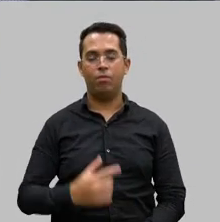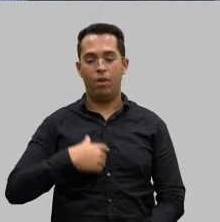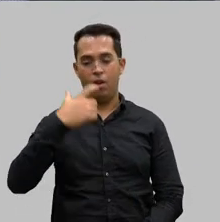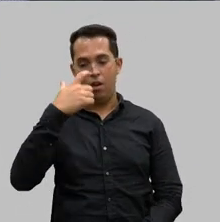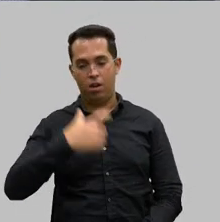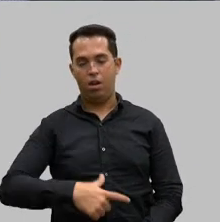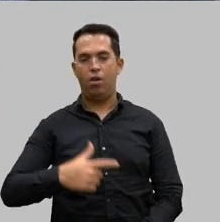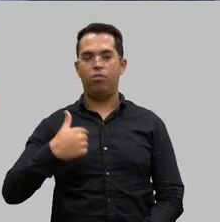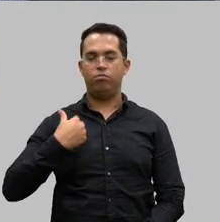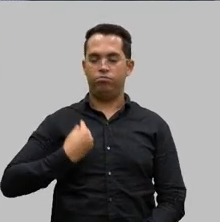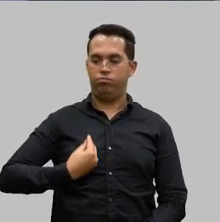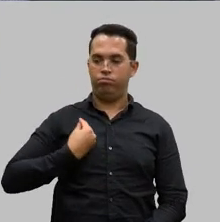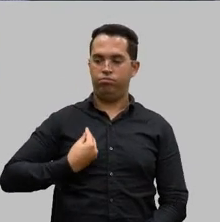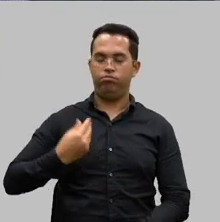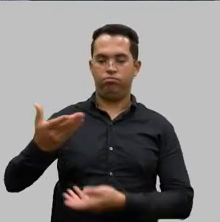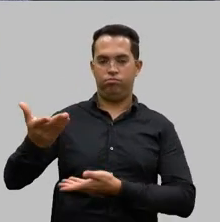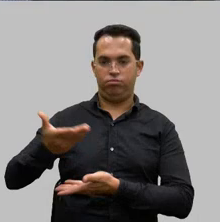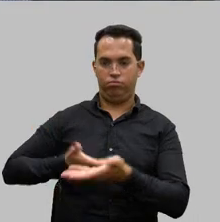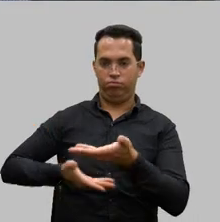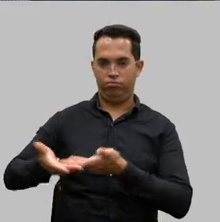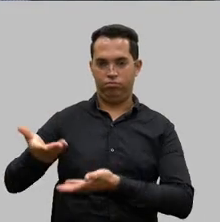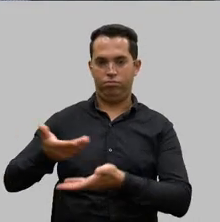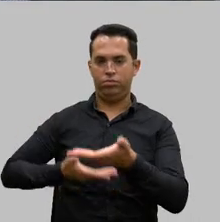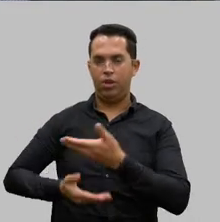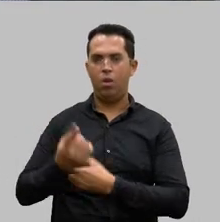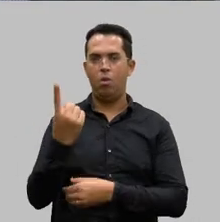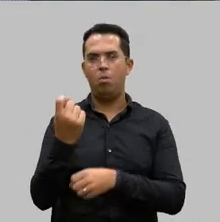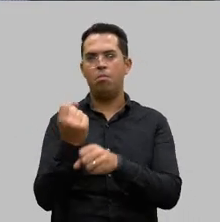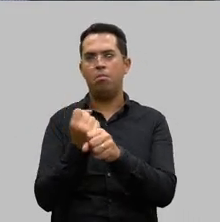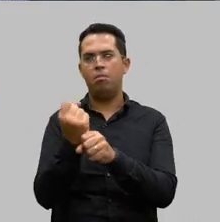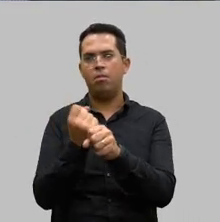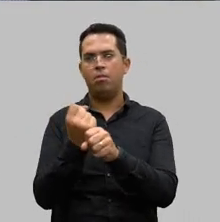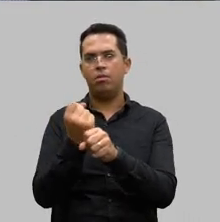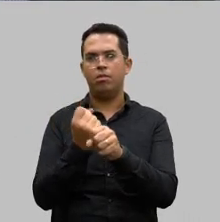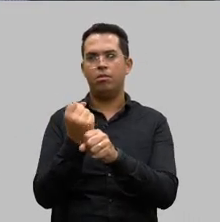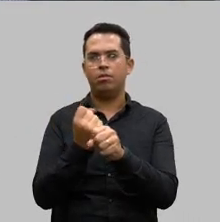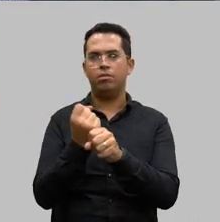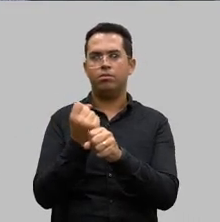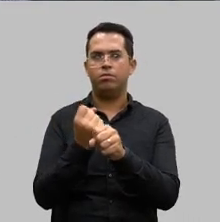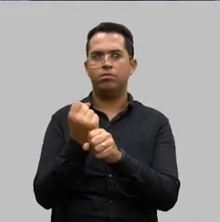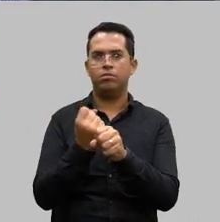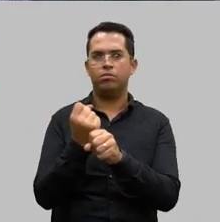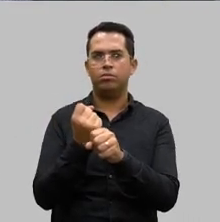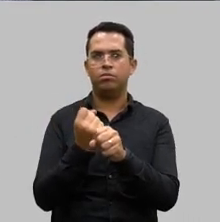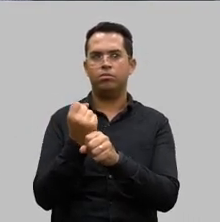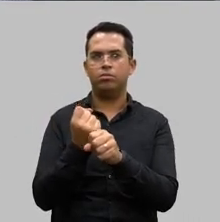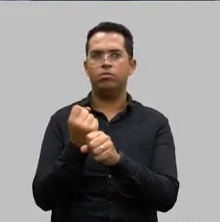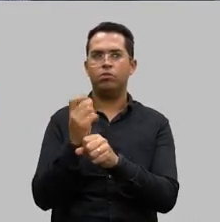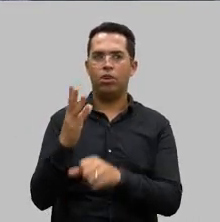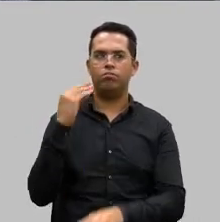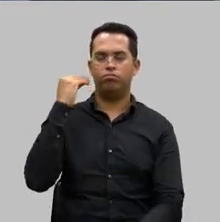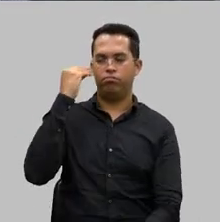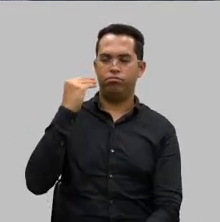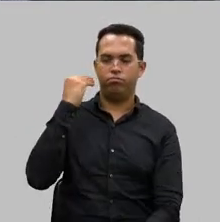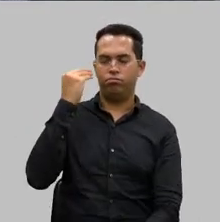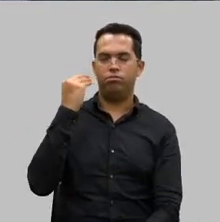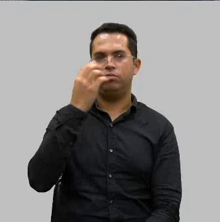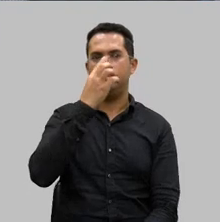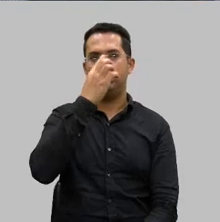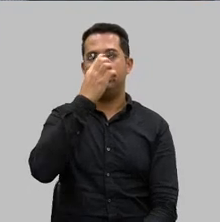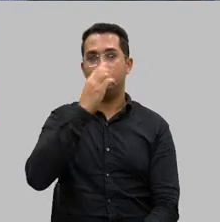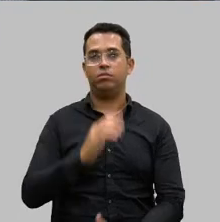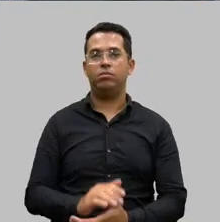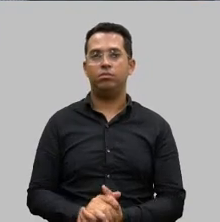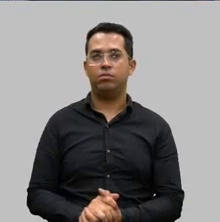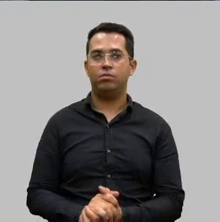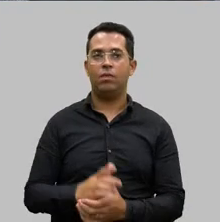meio como deputada a não tem um uma um ano que que é possível né que ainda tem essa banalidade um ano sim um ano não agora esperamos com